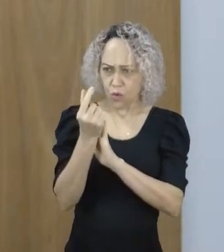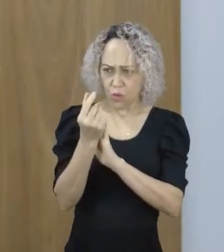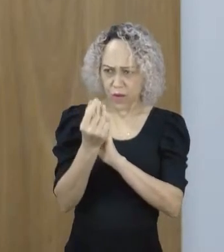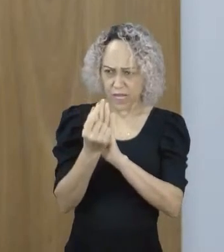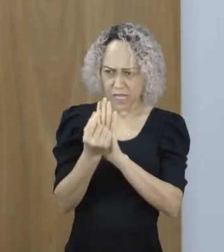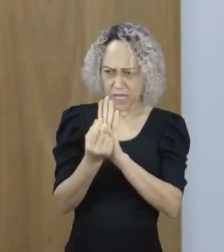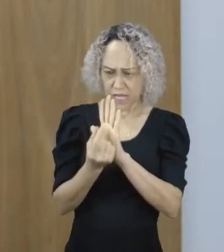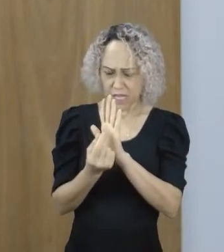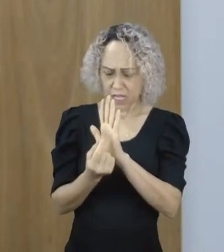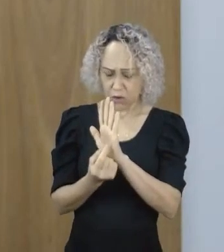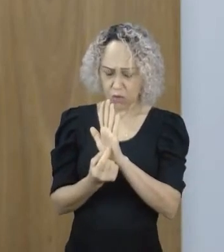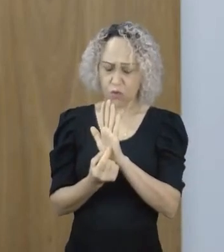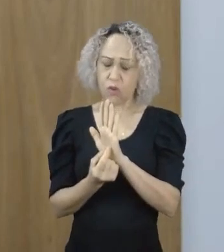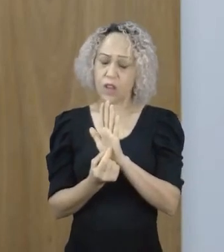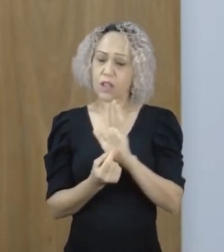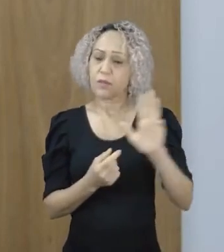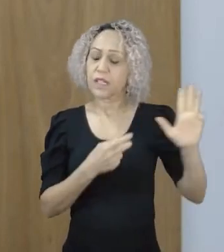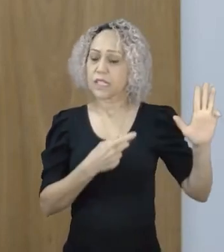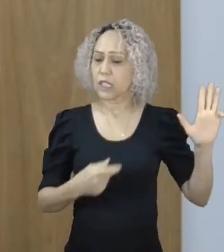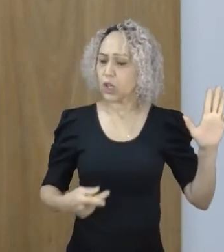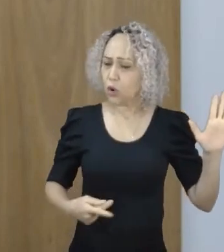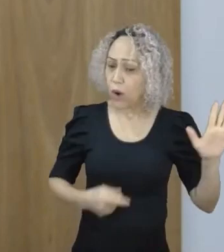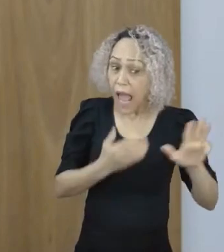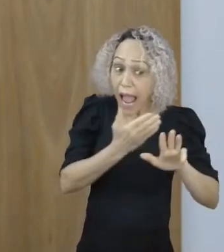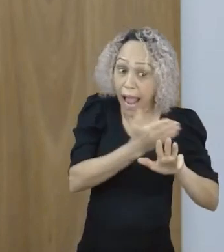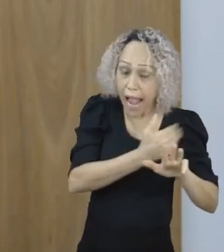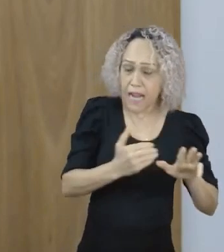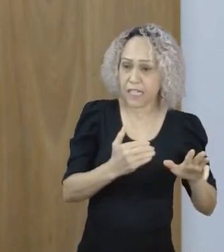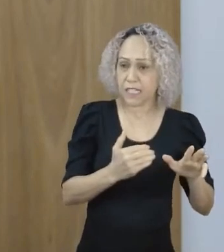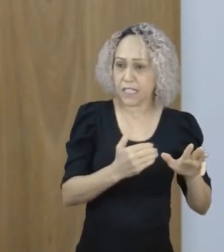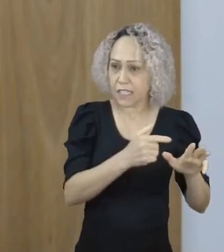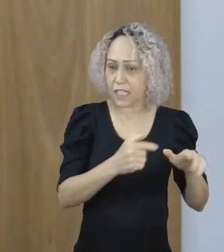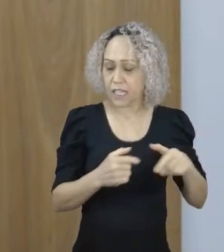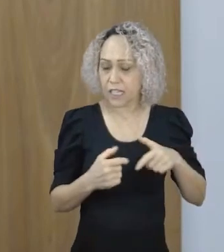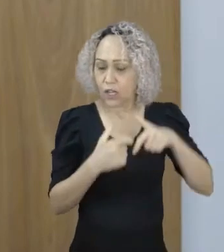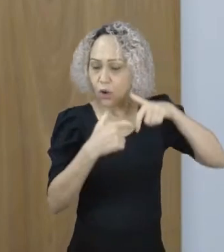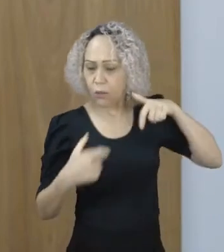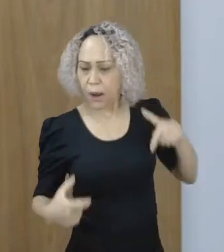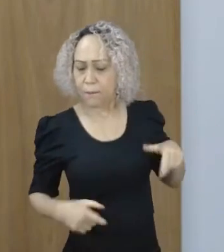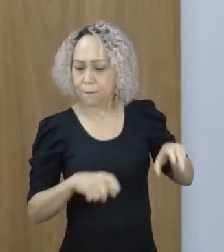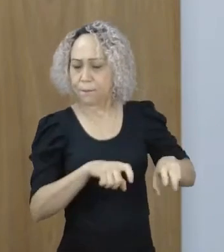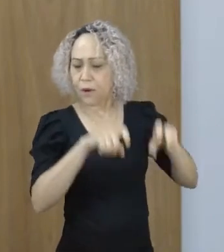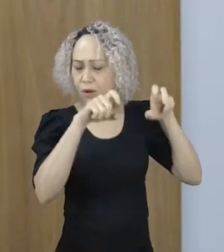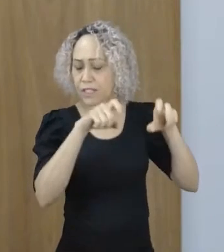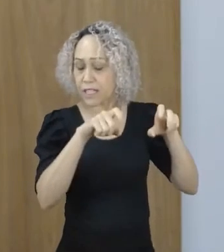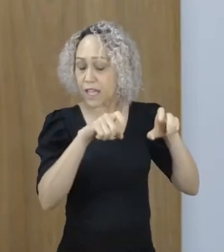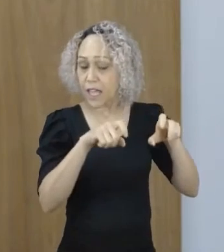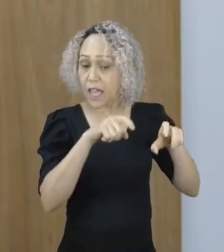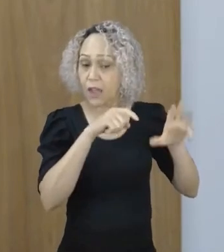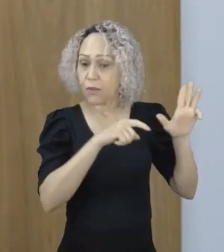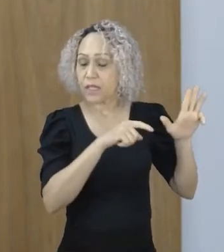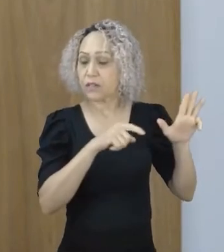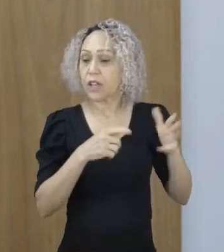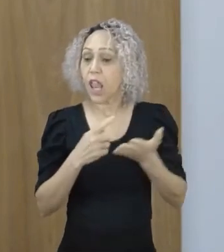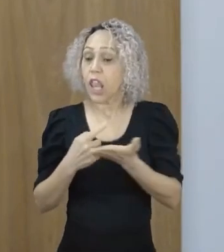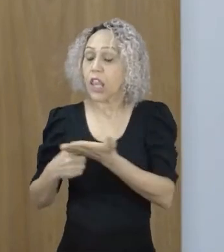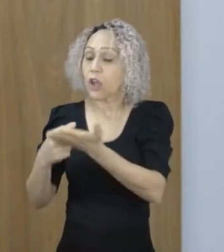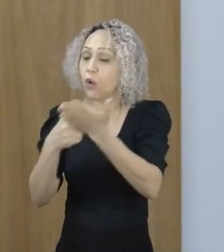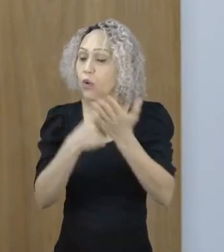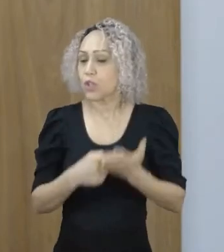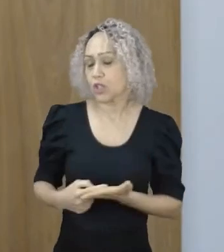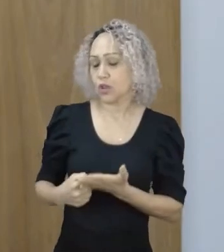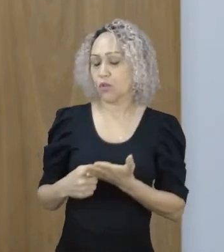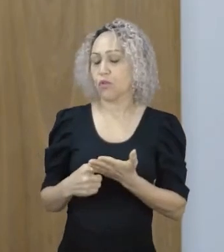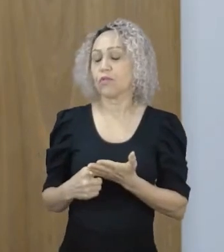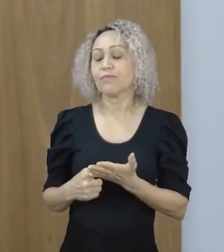Lula negociou com o Congresso antes da sua posse. E olha, nós já demos outro salto. Lembra do edital do PAC?